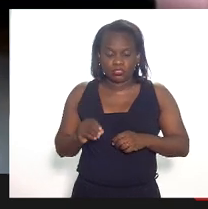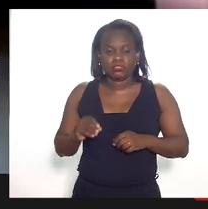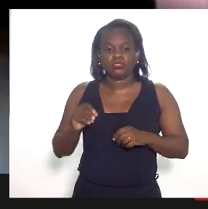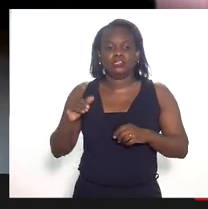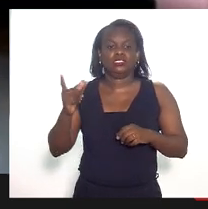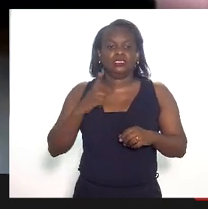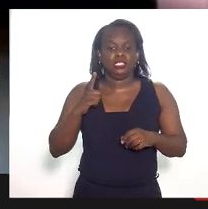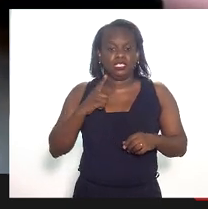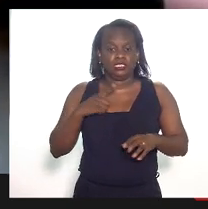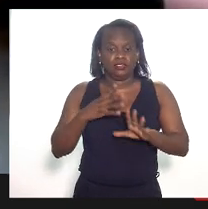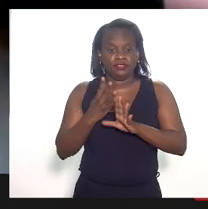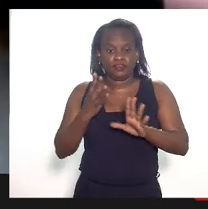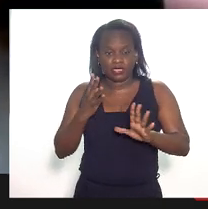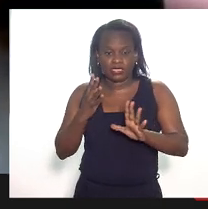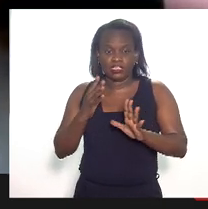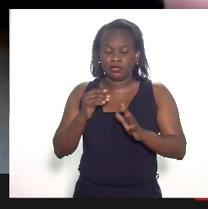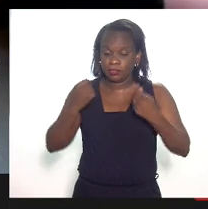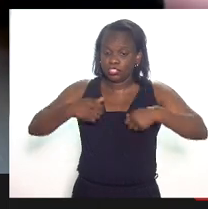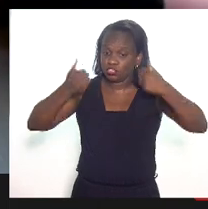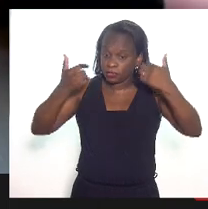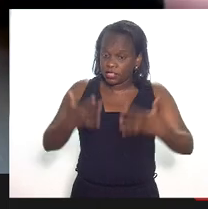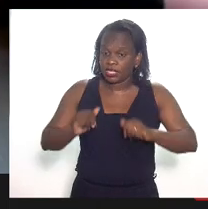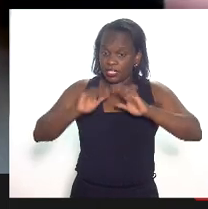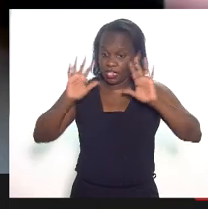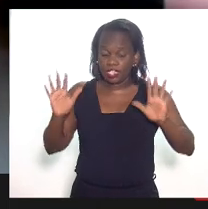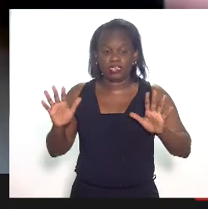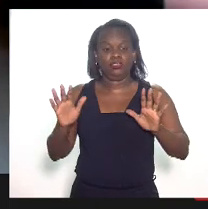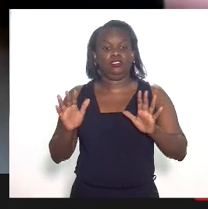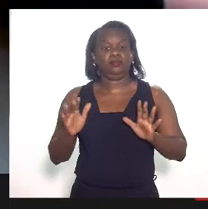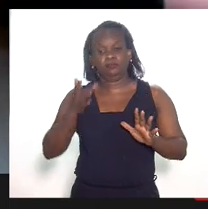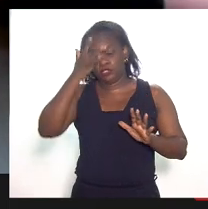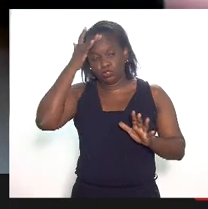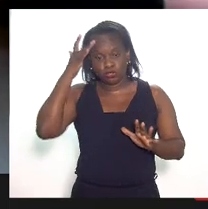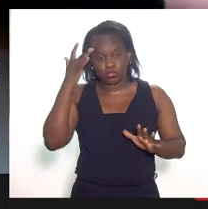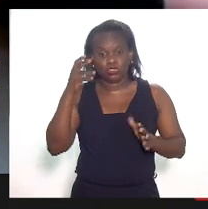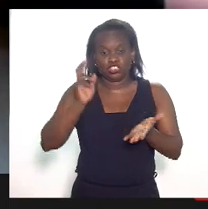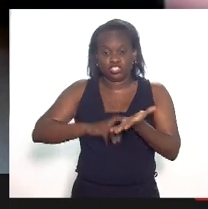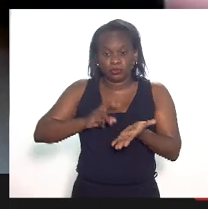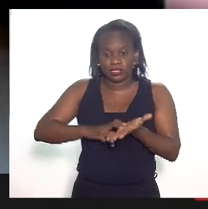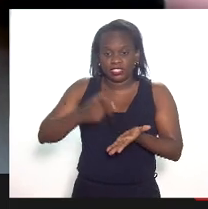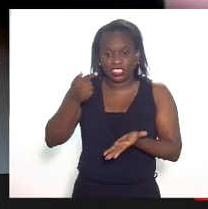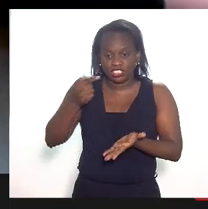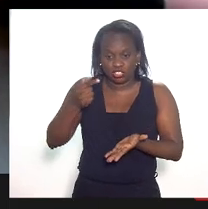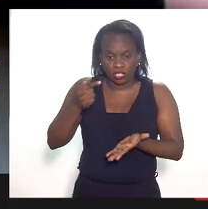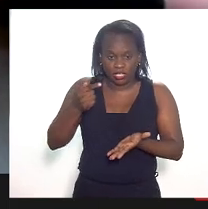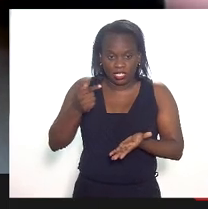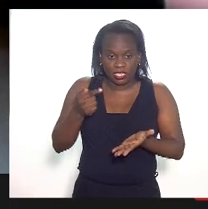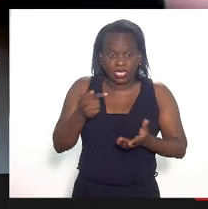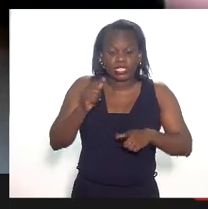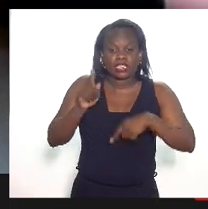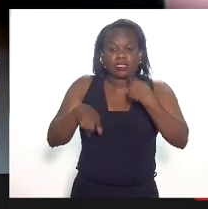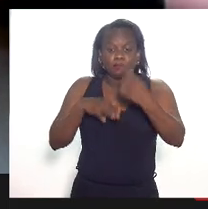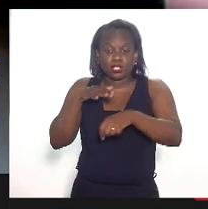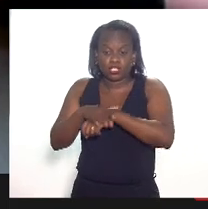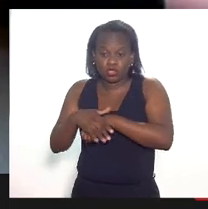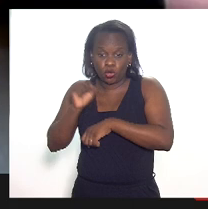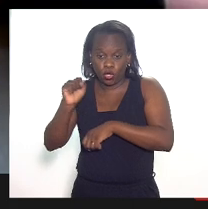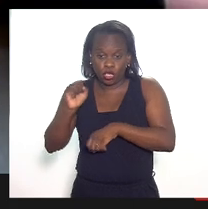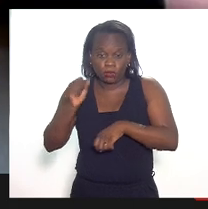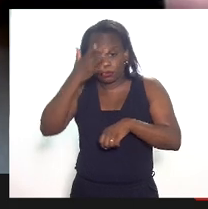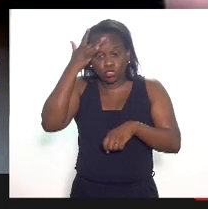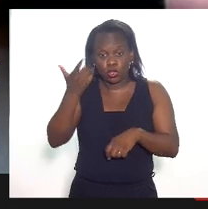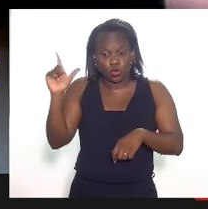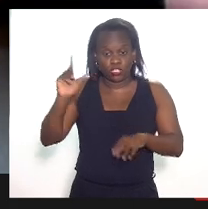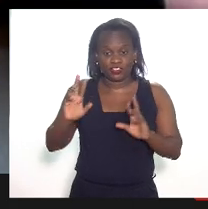é uma fila dinâmica, tem que colocar bem claro isso. O doente de 7 horas da manhã, ele não é o mesmo doente das 8 da noite. Isso é uma